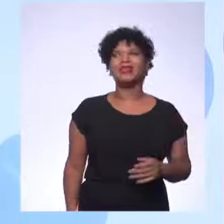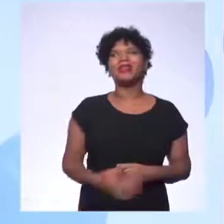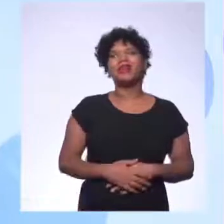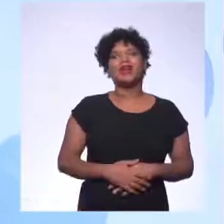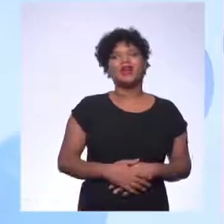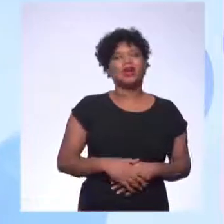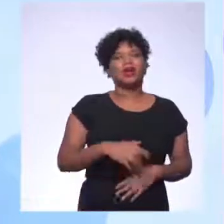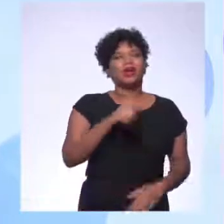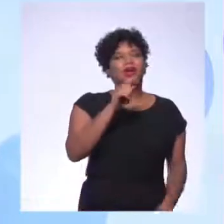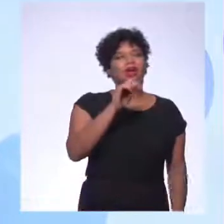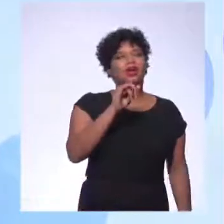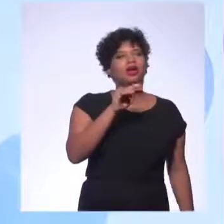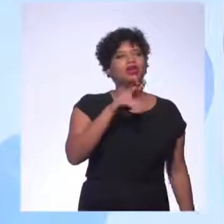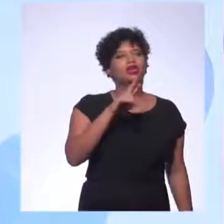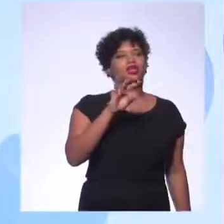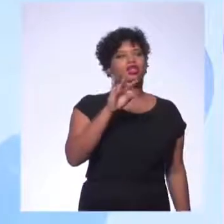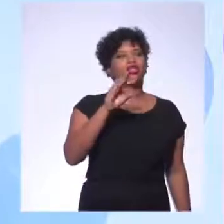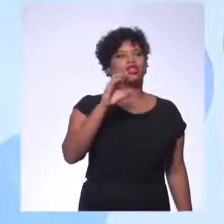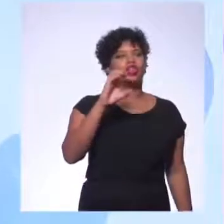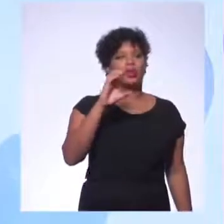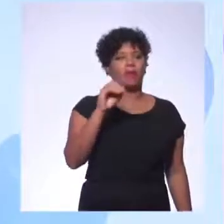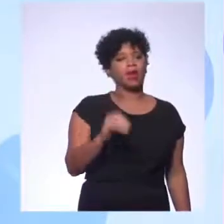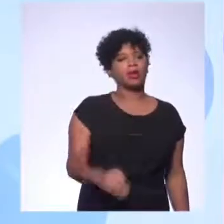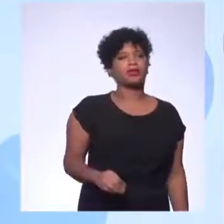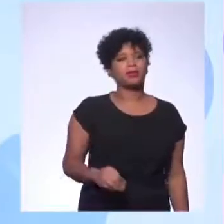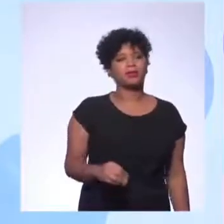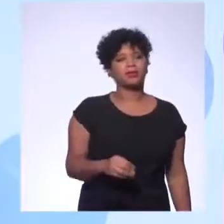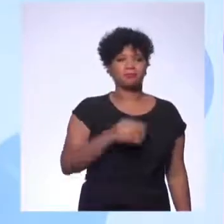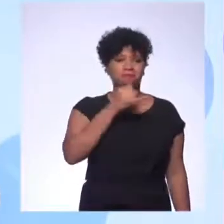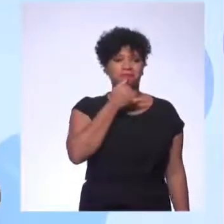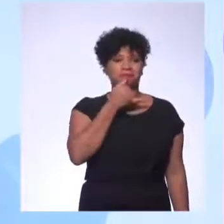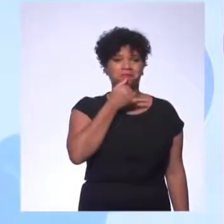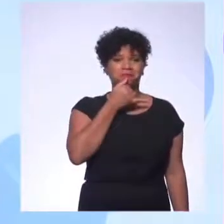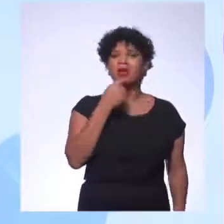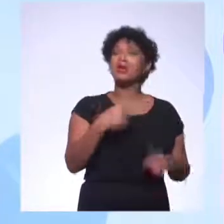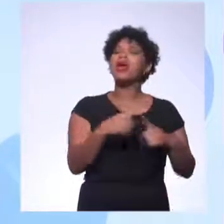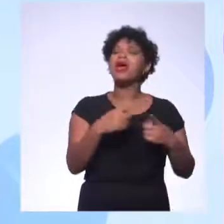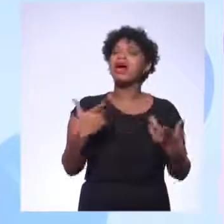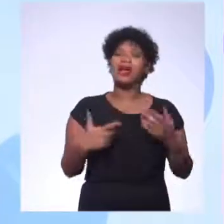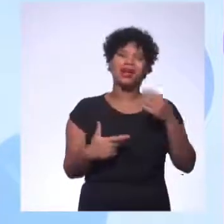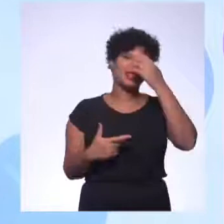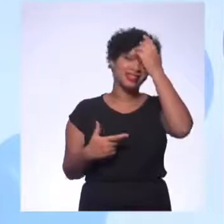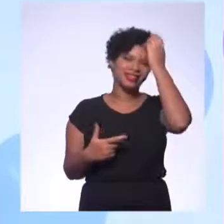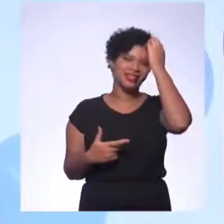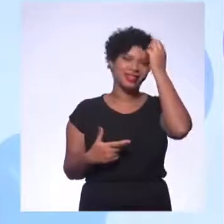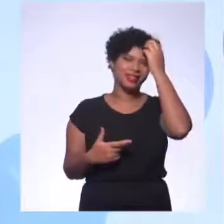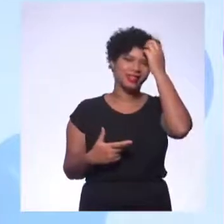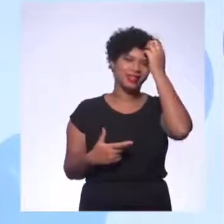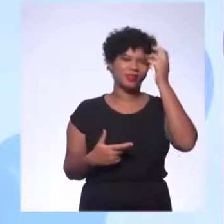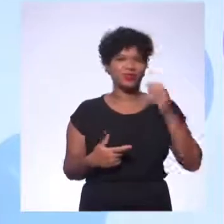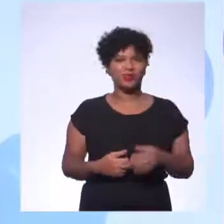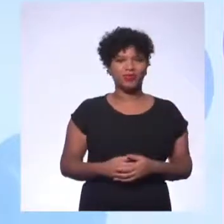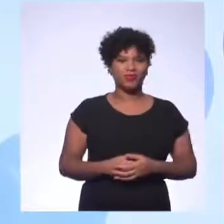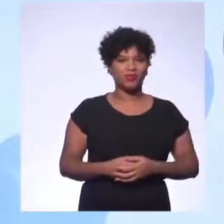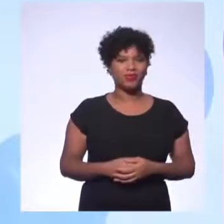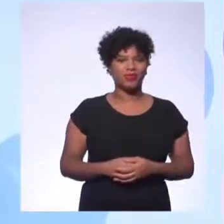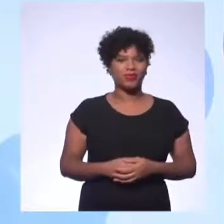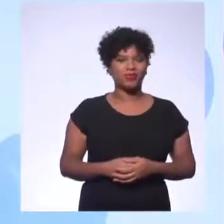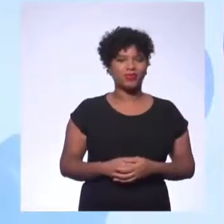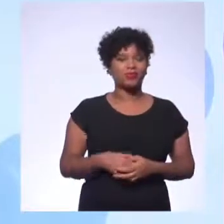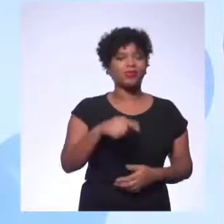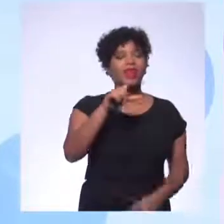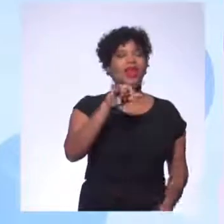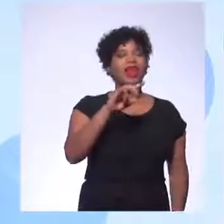aqui lamentando, não sei por que ele está lamentando. Explica para nós aí, Gilberto, que eu já leio para o pessoal aqui. A